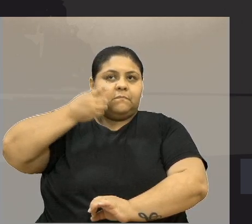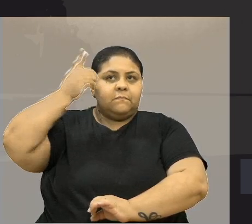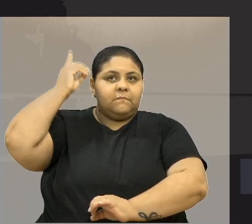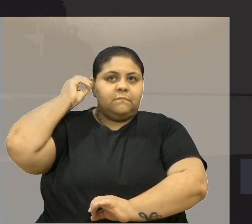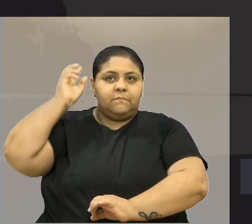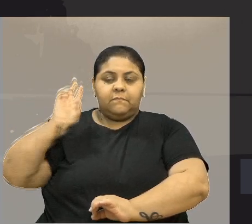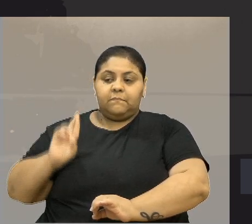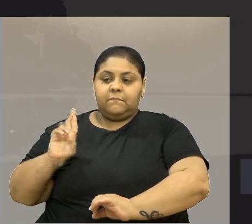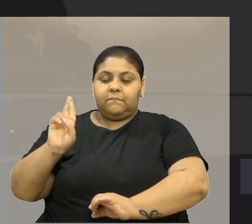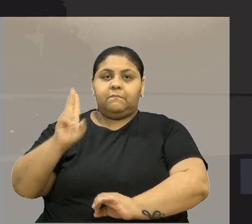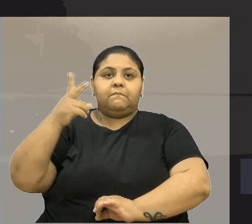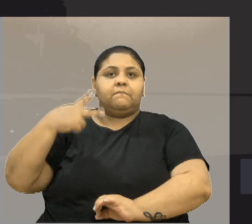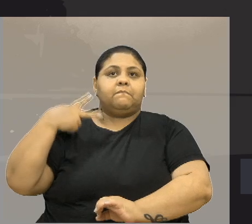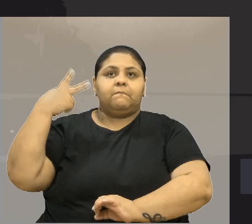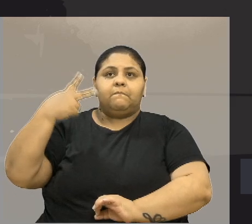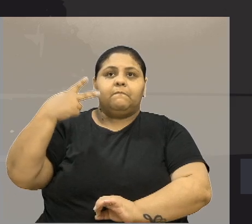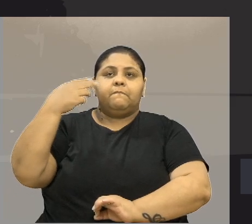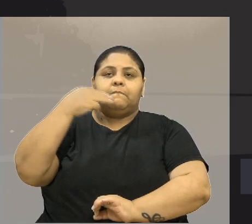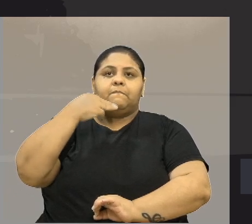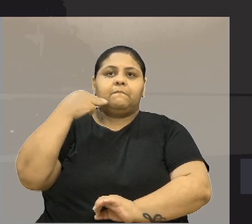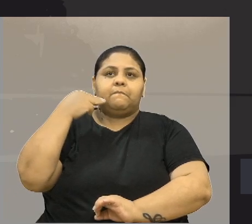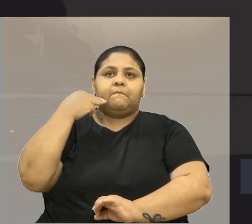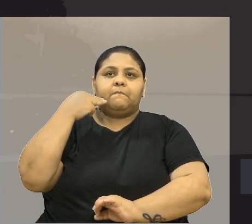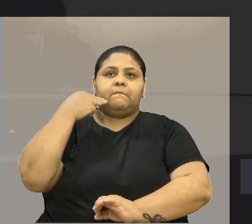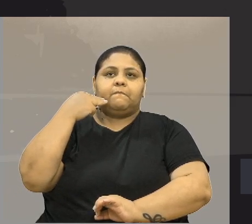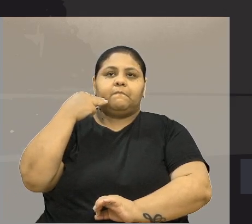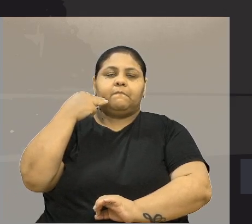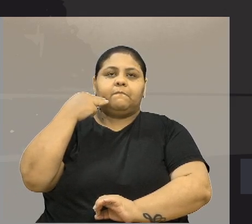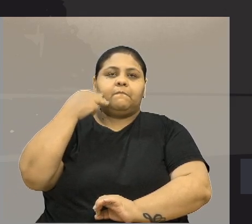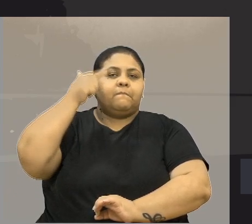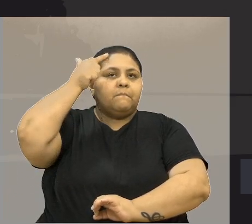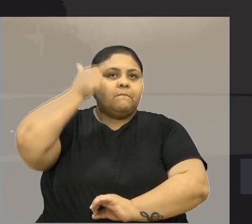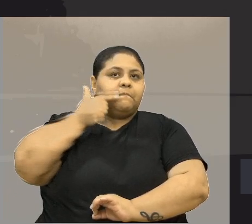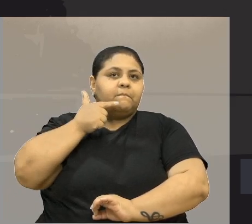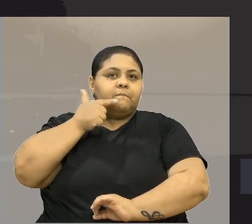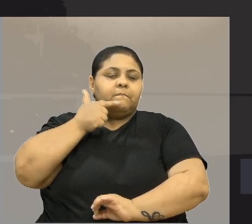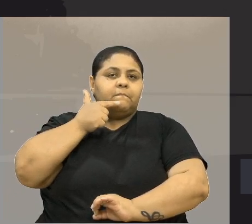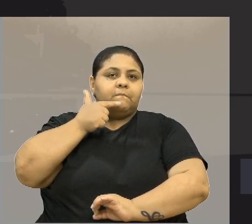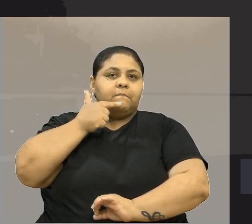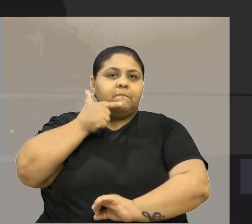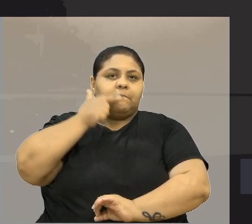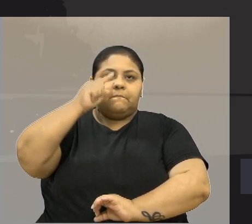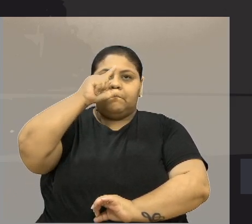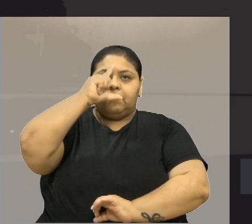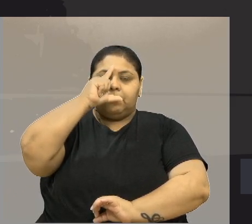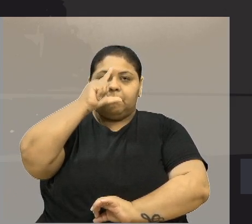Em representação, vereadora Marisol Santos, vereador Lucas Karenato e vereador Sandro Fantinel. Encerrado.